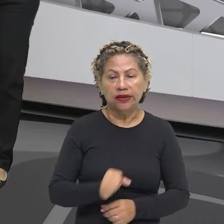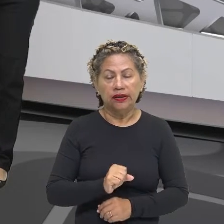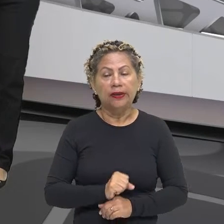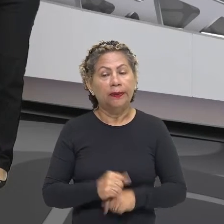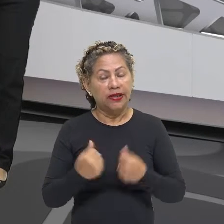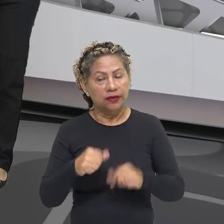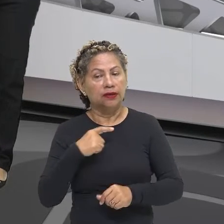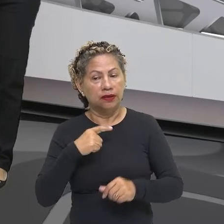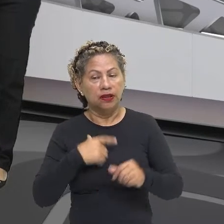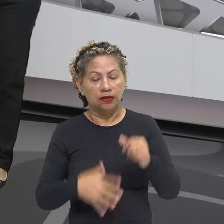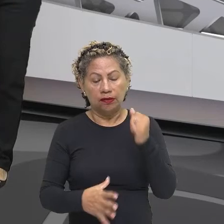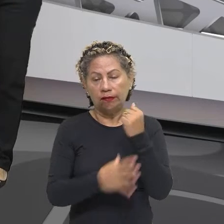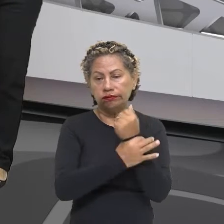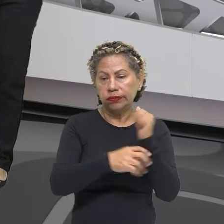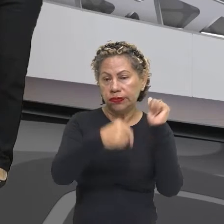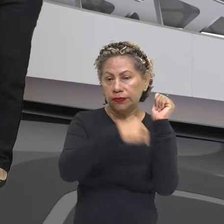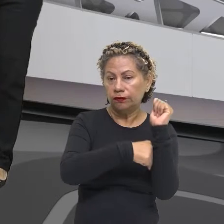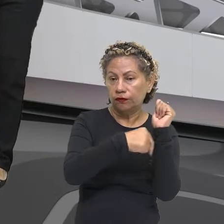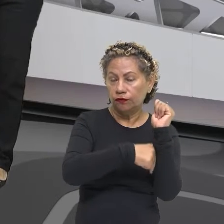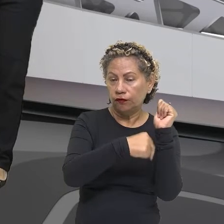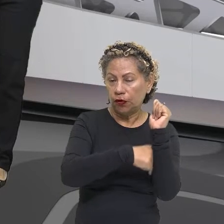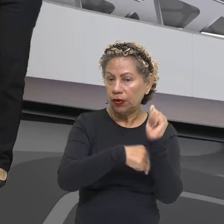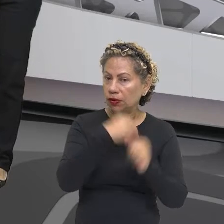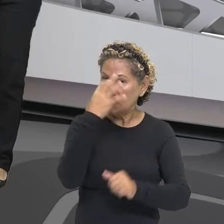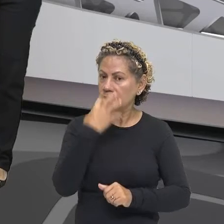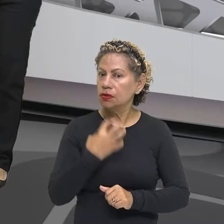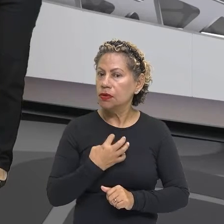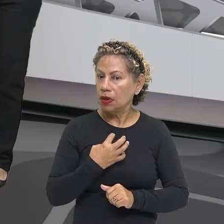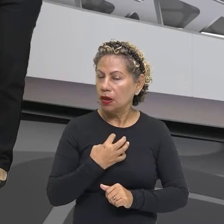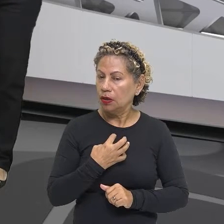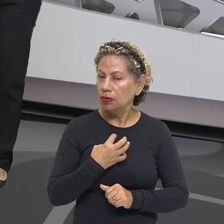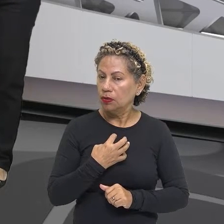cuidado para não perder esse